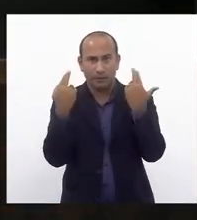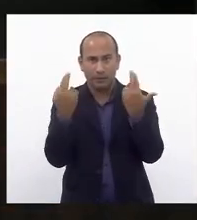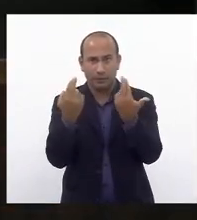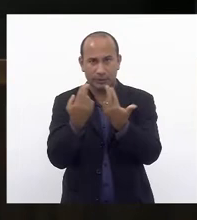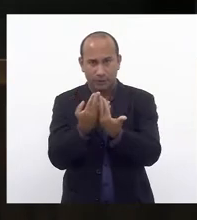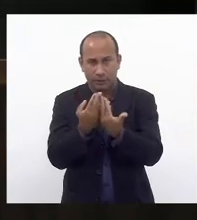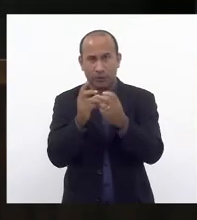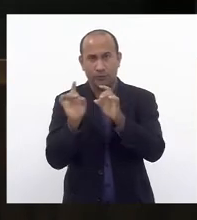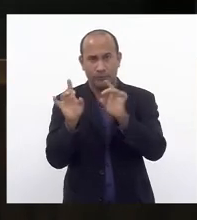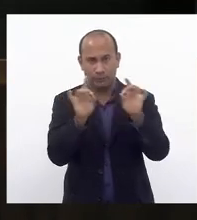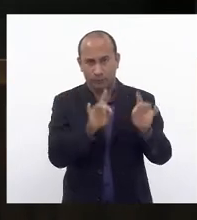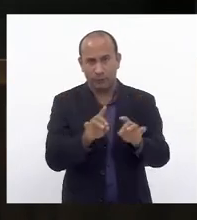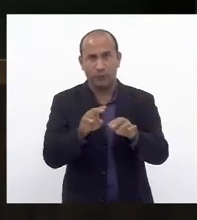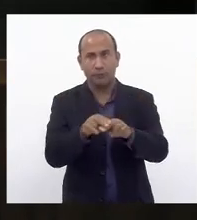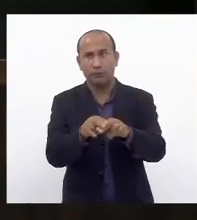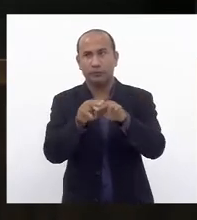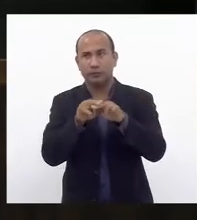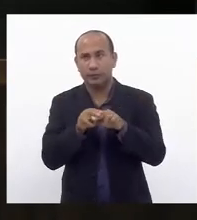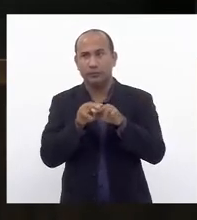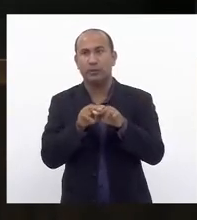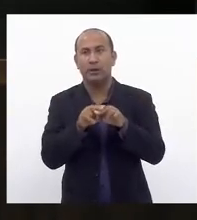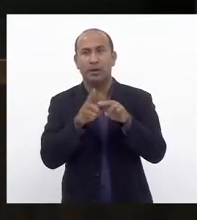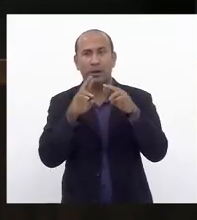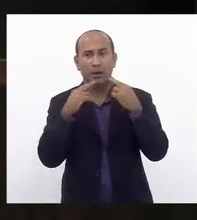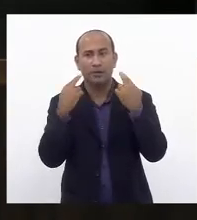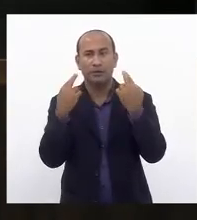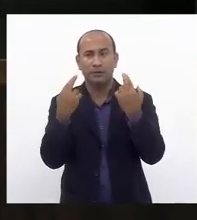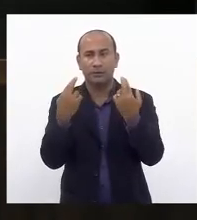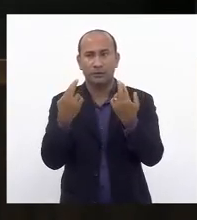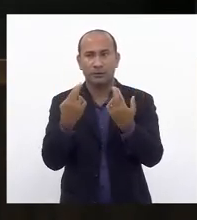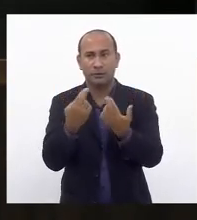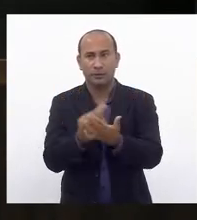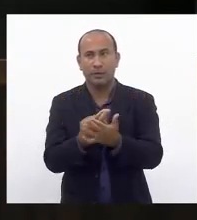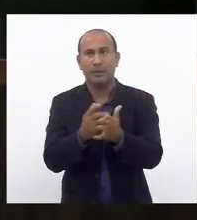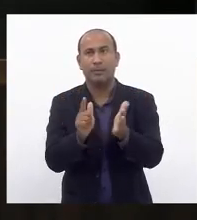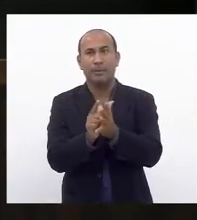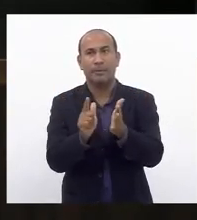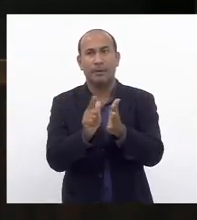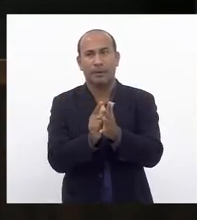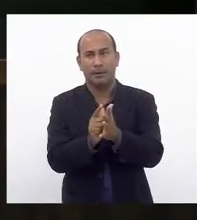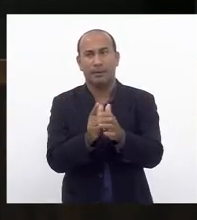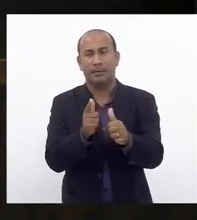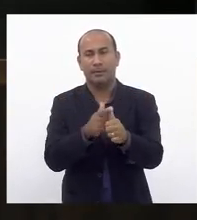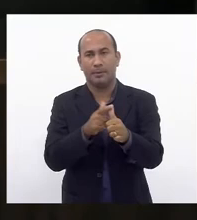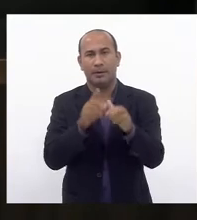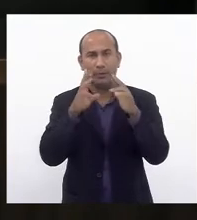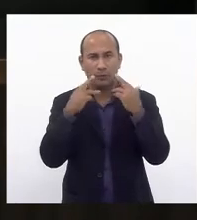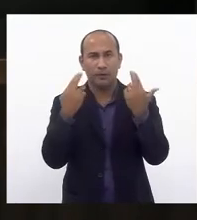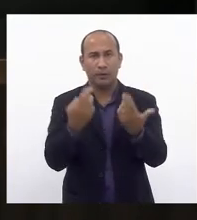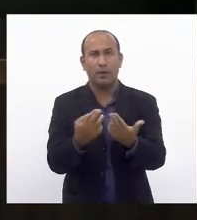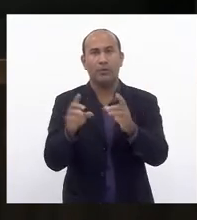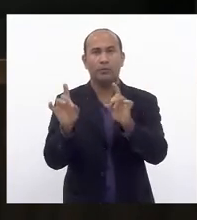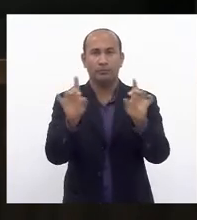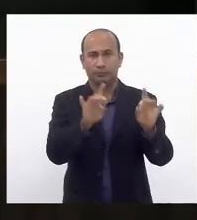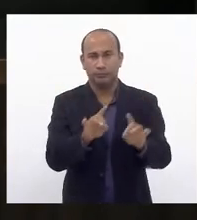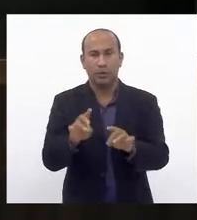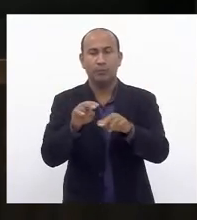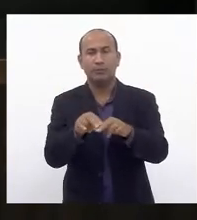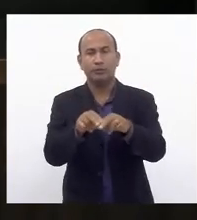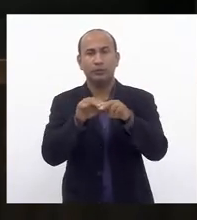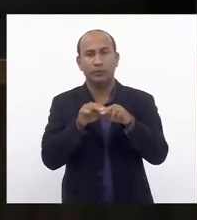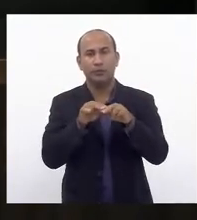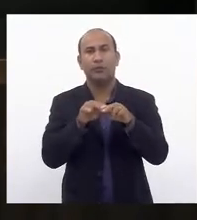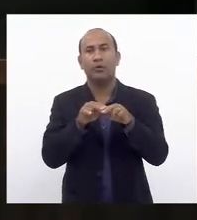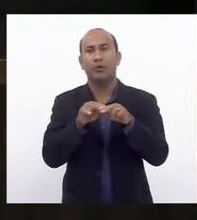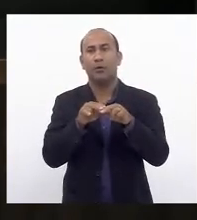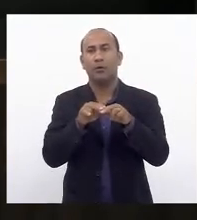ordinária. Abrir... A proposta está na pauta da primeira sessão extraordinária. Então, eu vou passar a